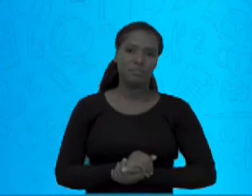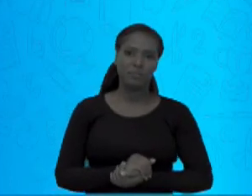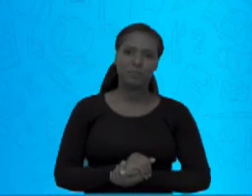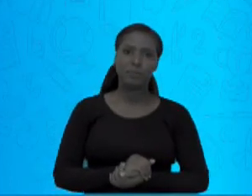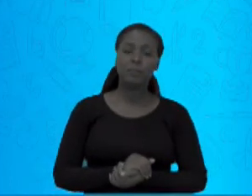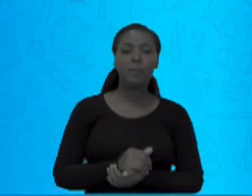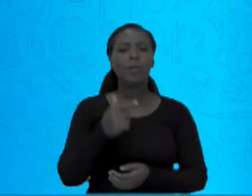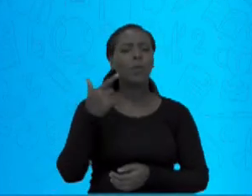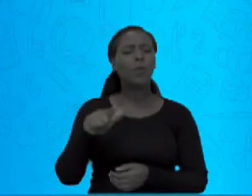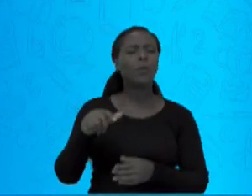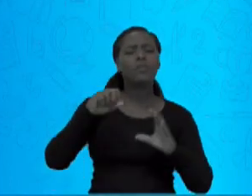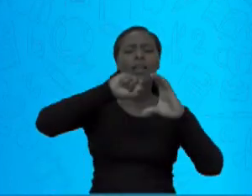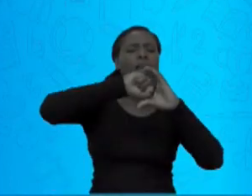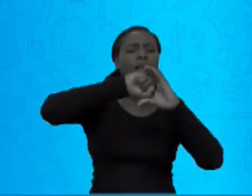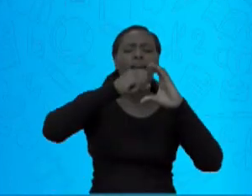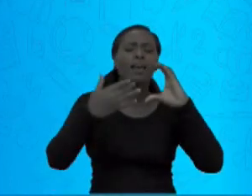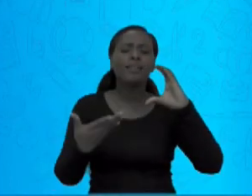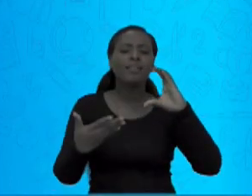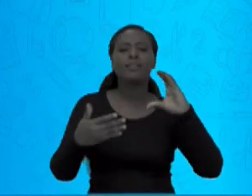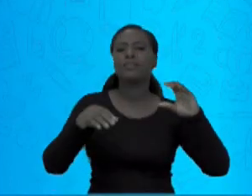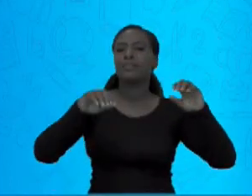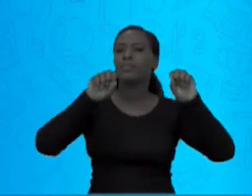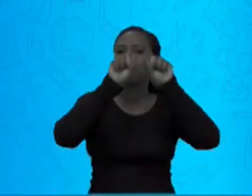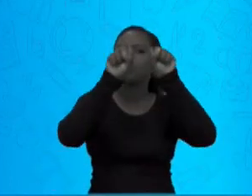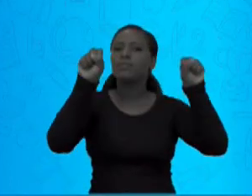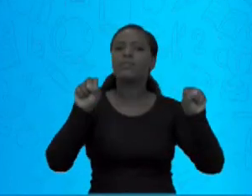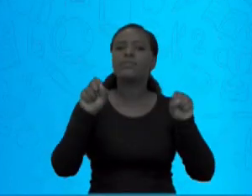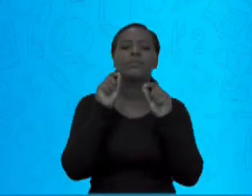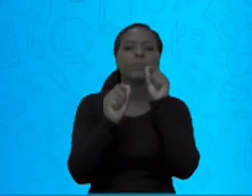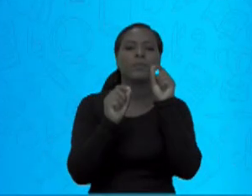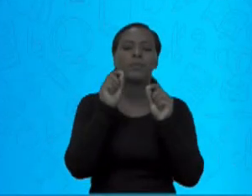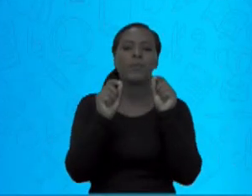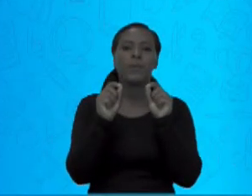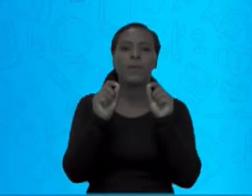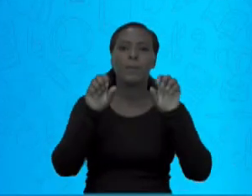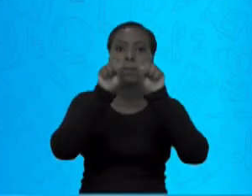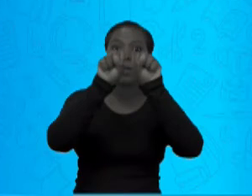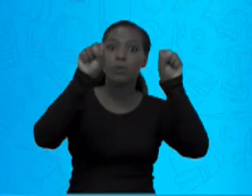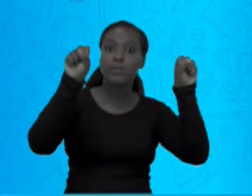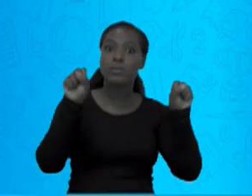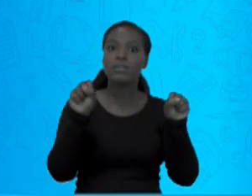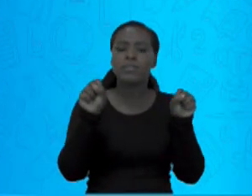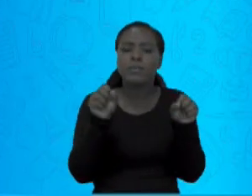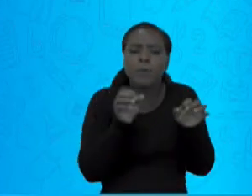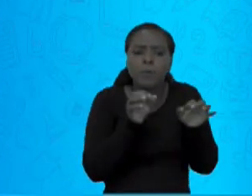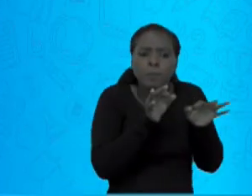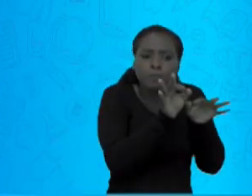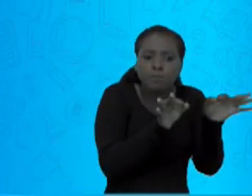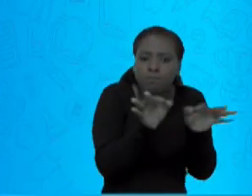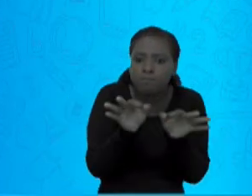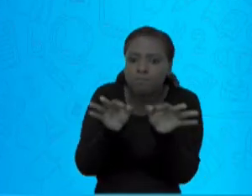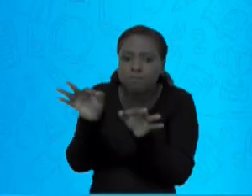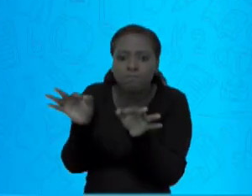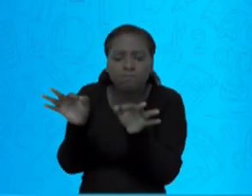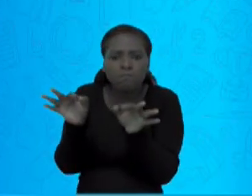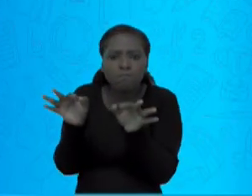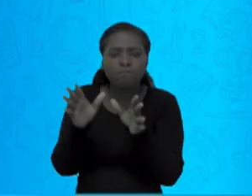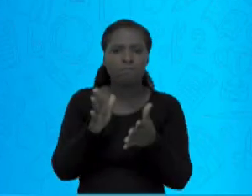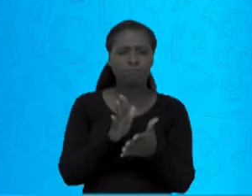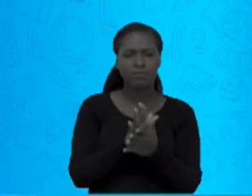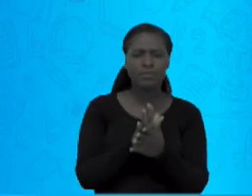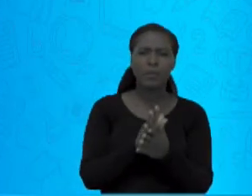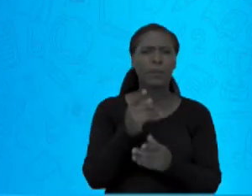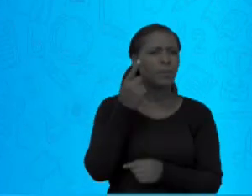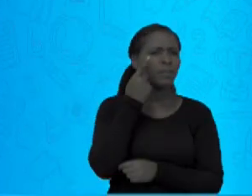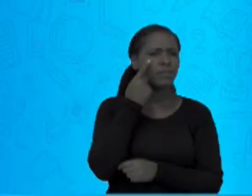Outra característica deste sistema é que ele é um sistema posicional. O valor de cada